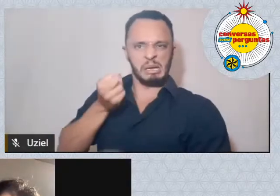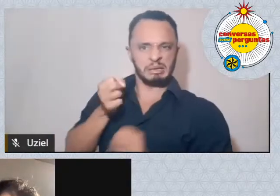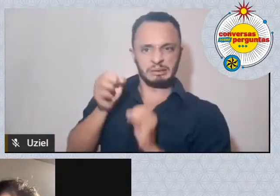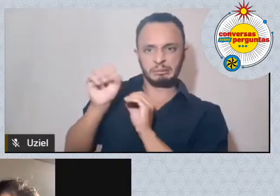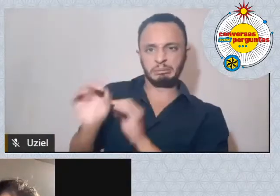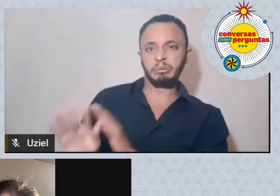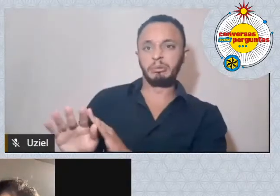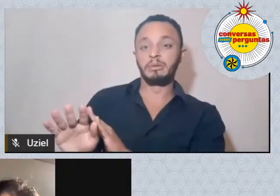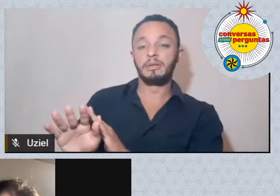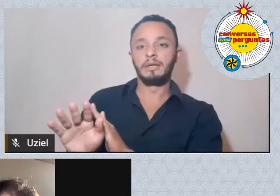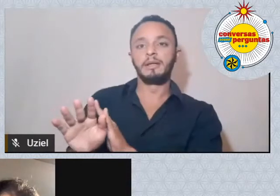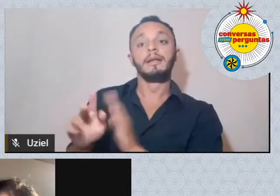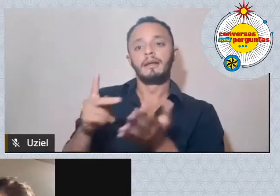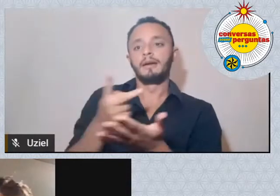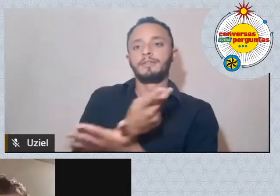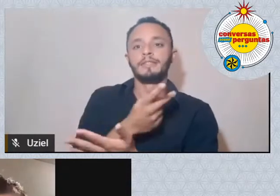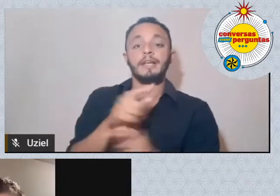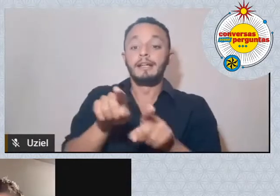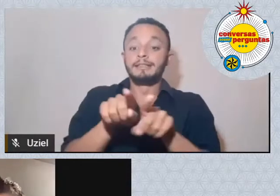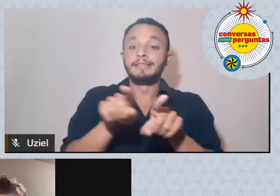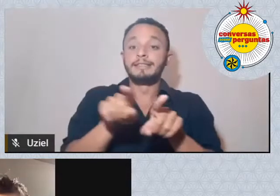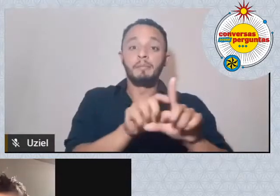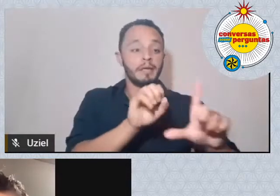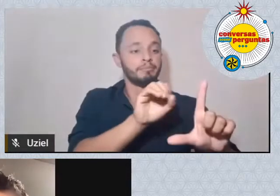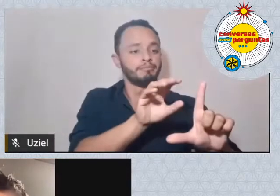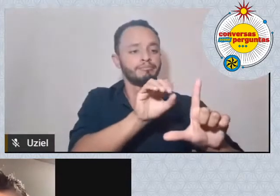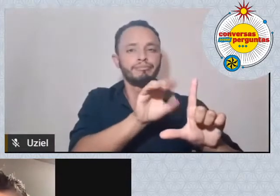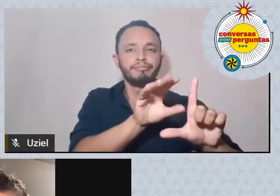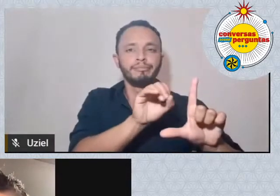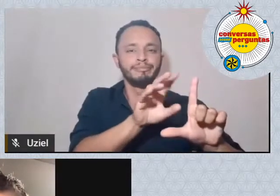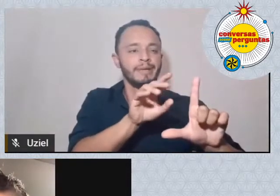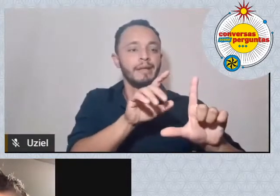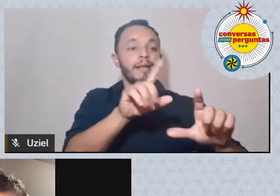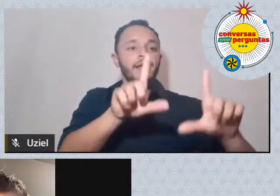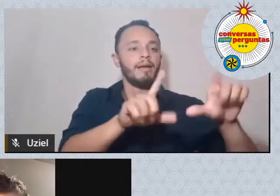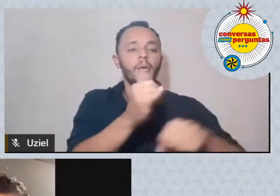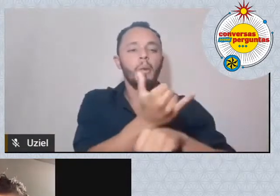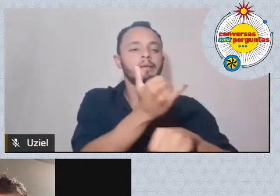e o dilema do TikTok e o 5G, como despertar o desejo de saber?